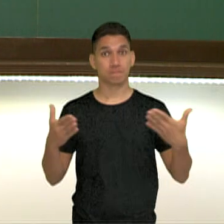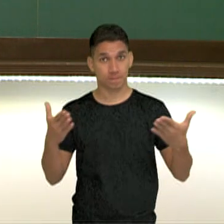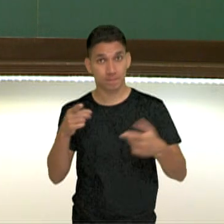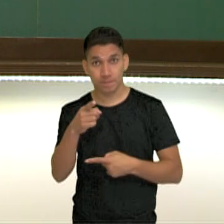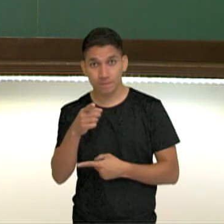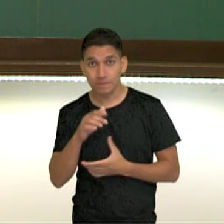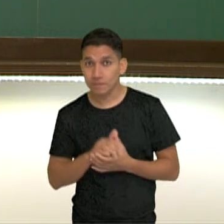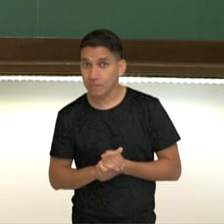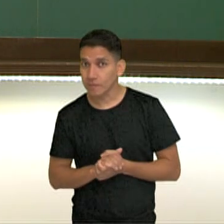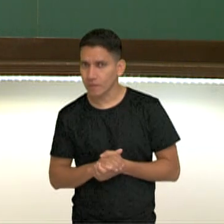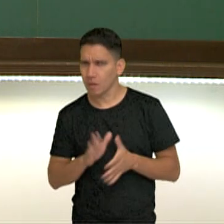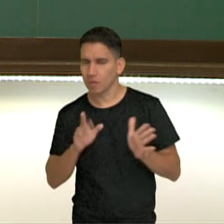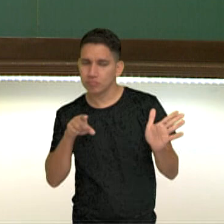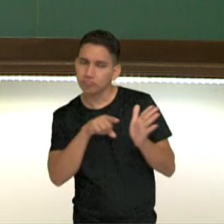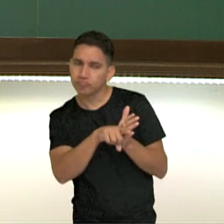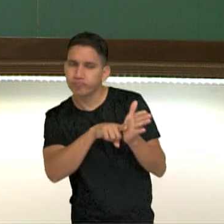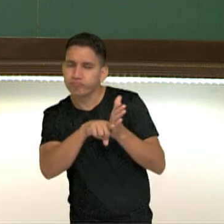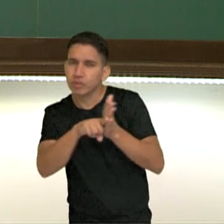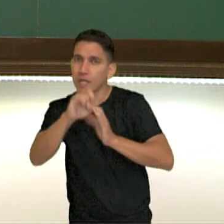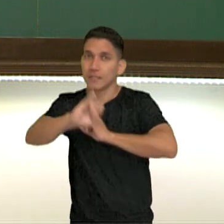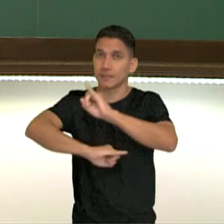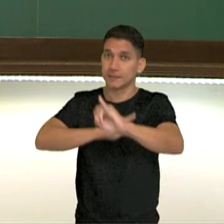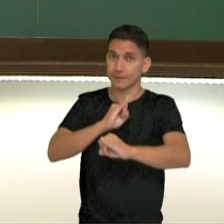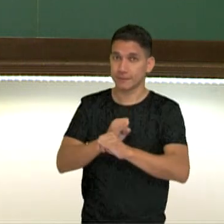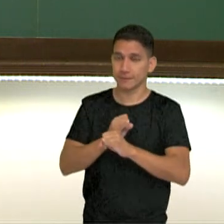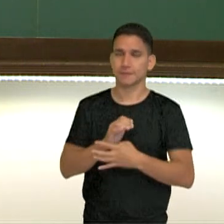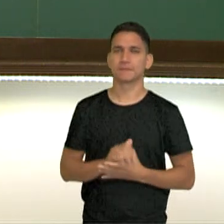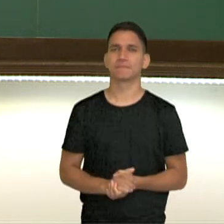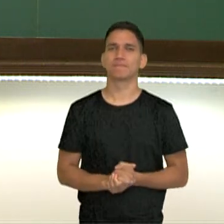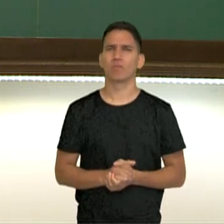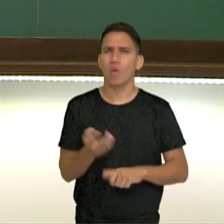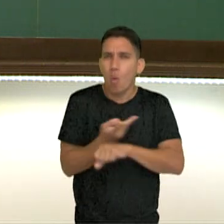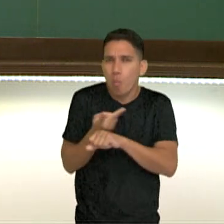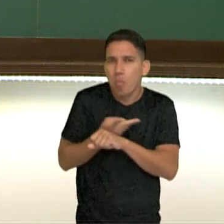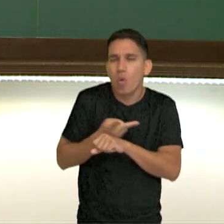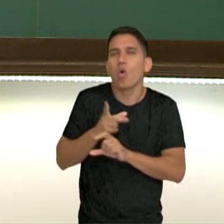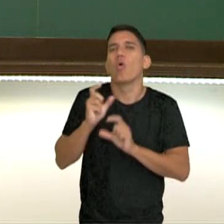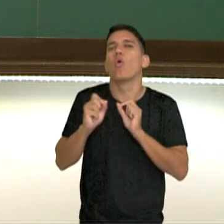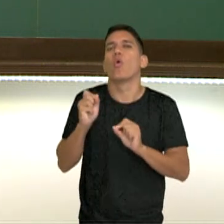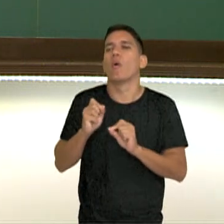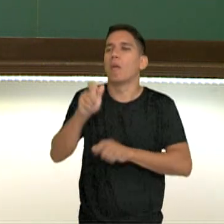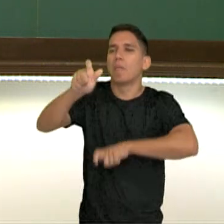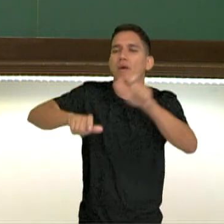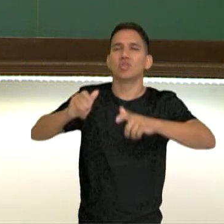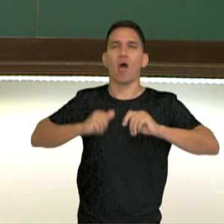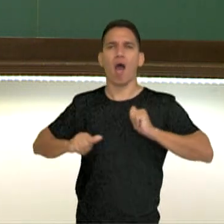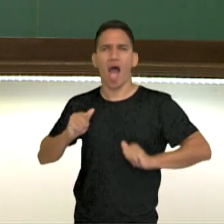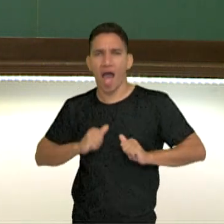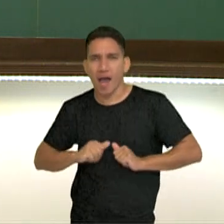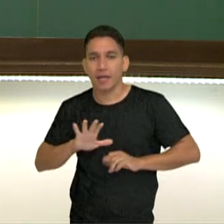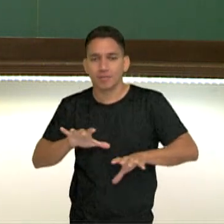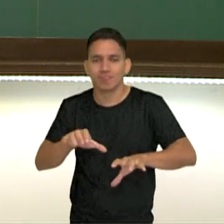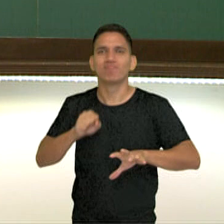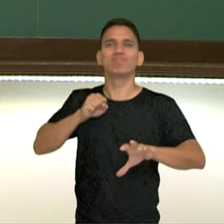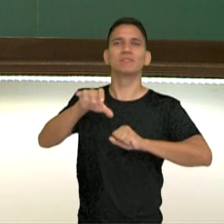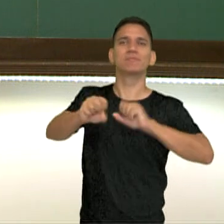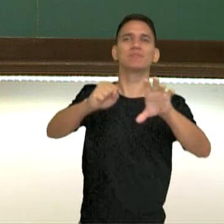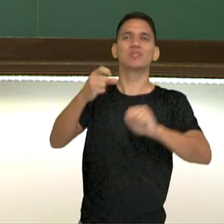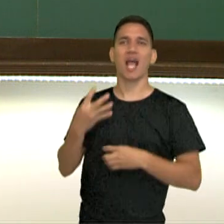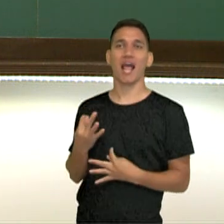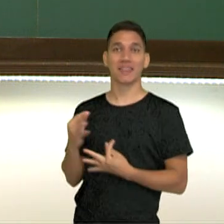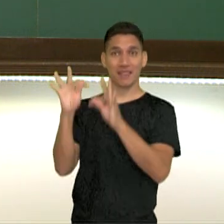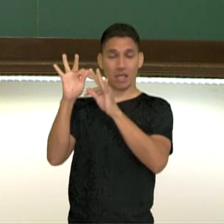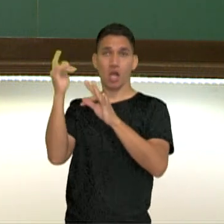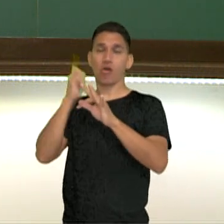E aí, galera, pesquisaram lá na internet, procuraram por artistas que se apropriaram da tecnologia para